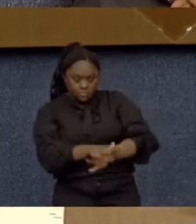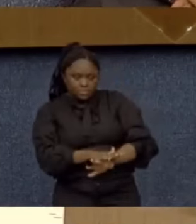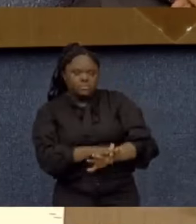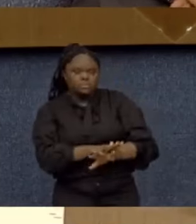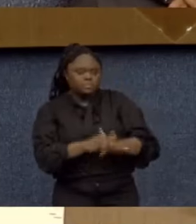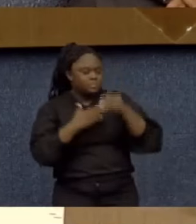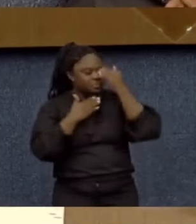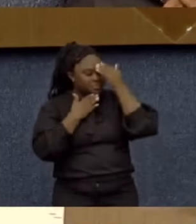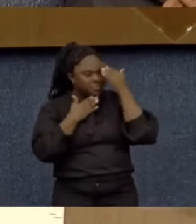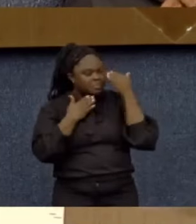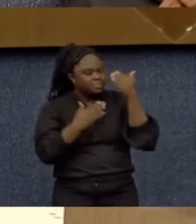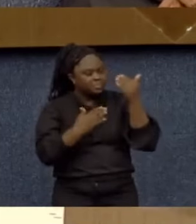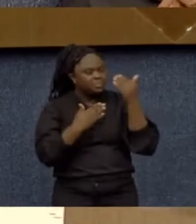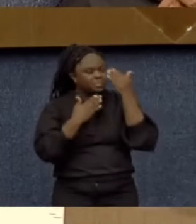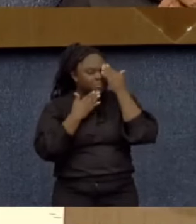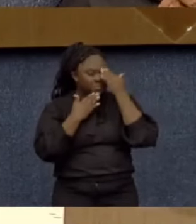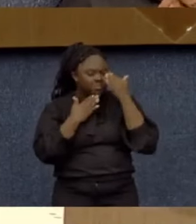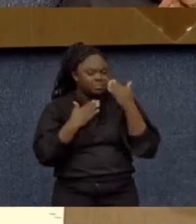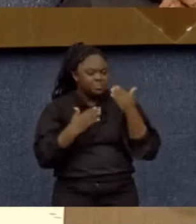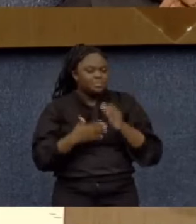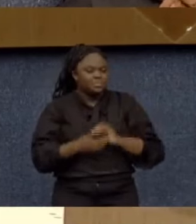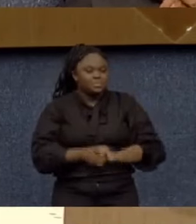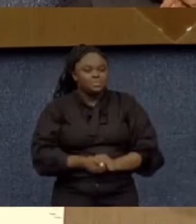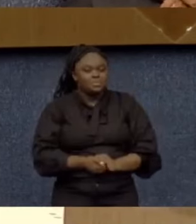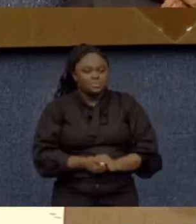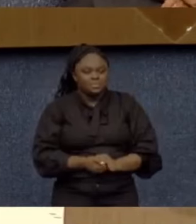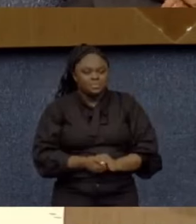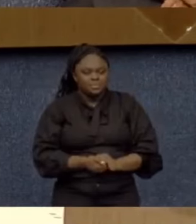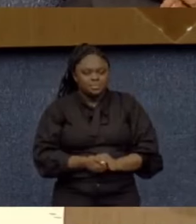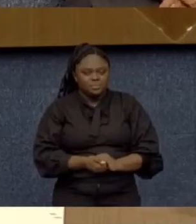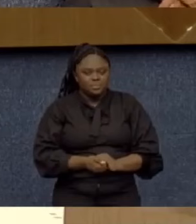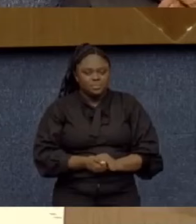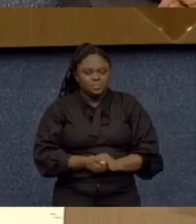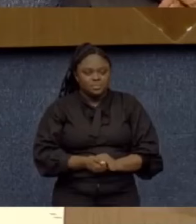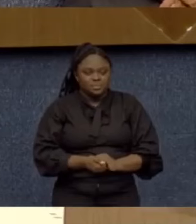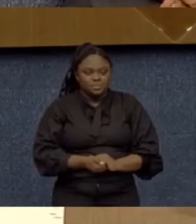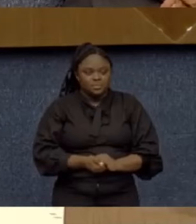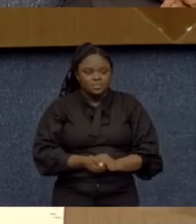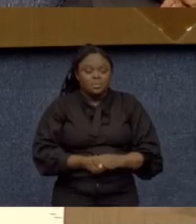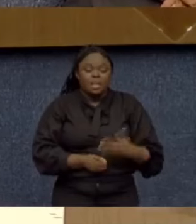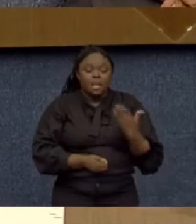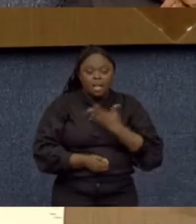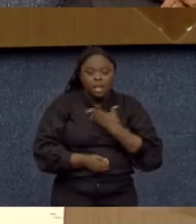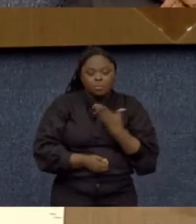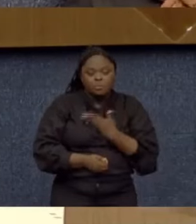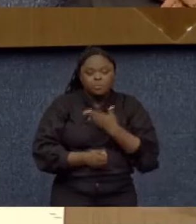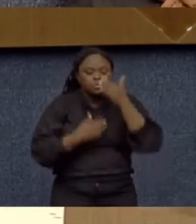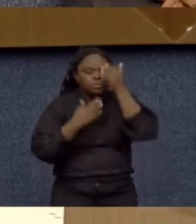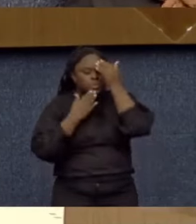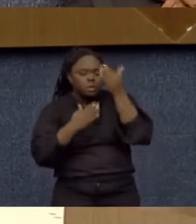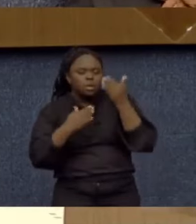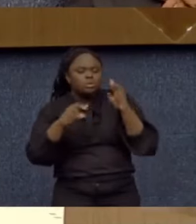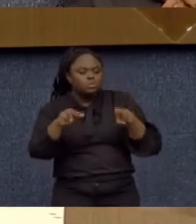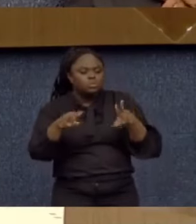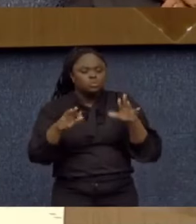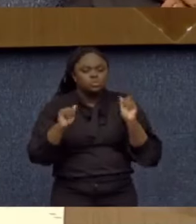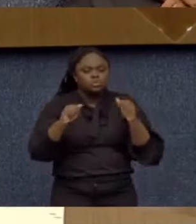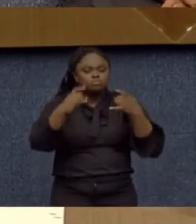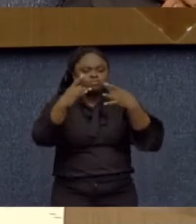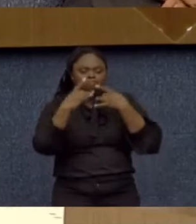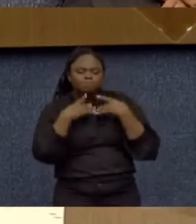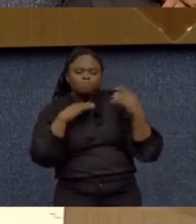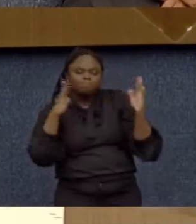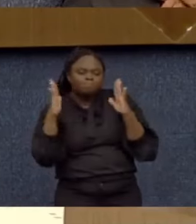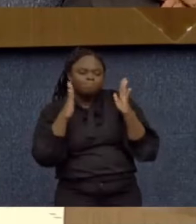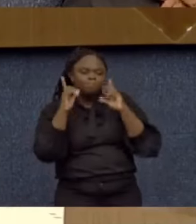esforços. Obrigada, obrigada. Obrigada, queridas amigas, por nunca desistirem de mim, nem nos dias de mau